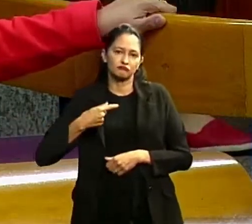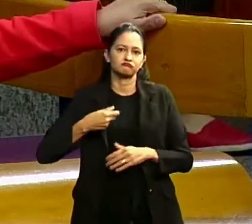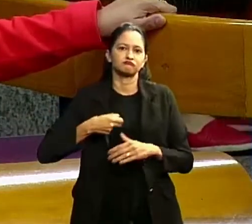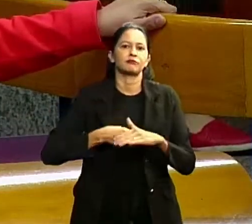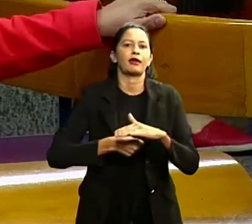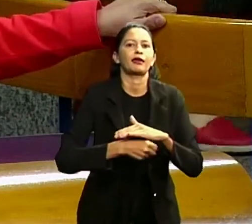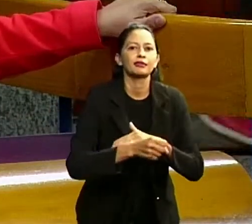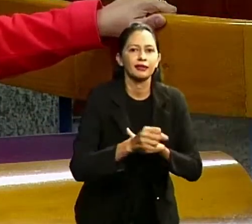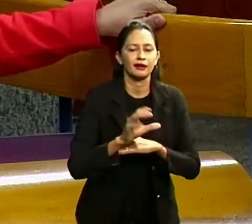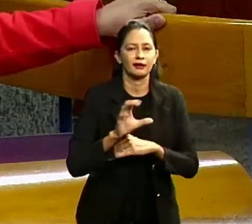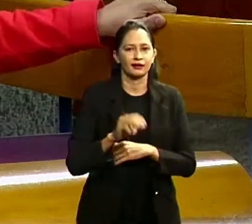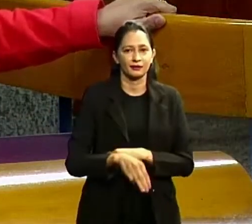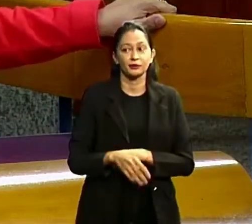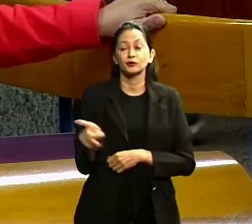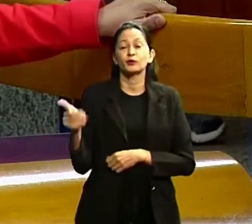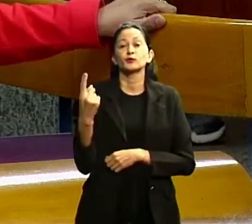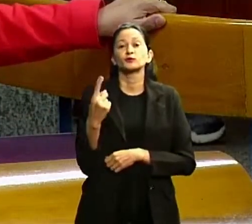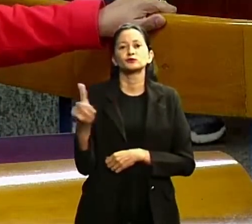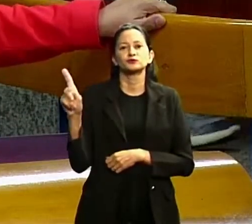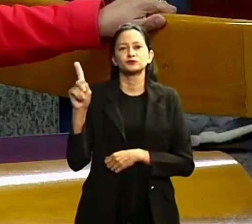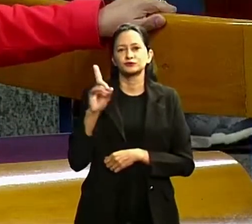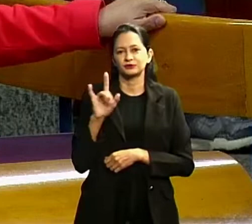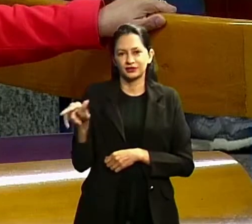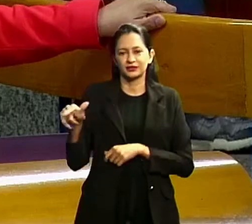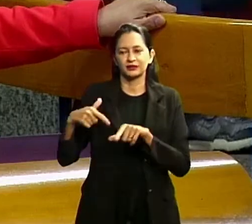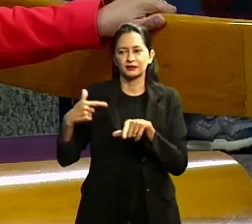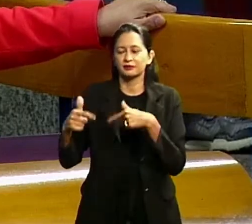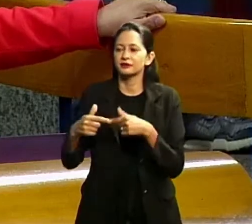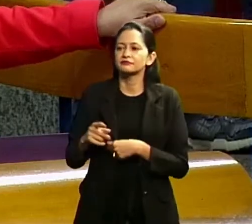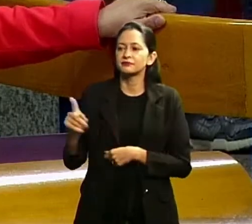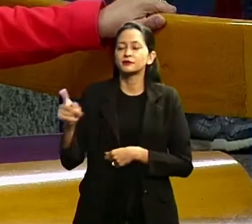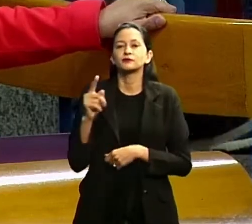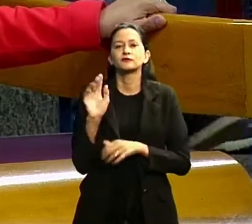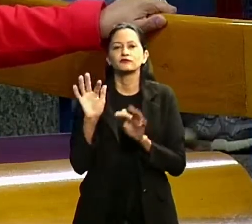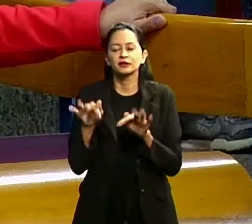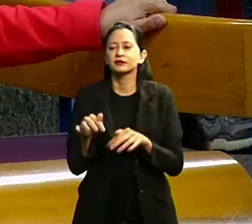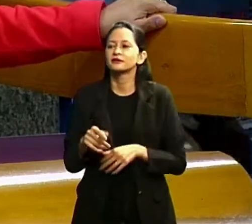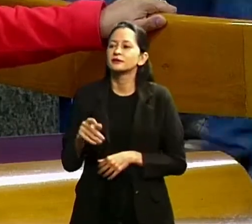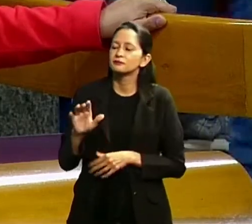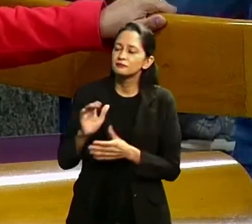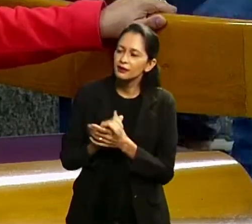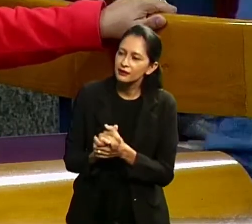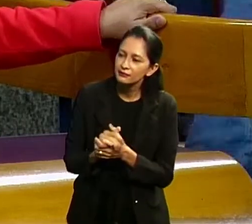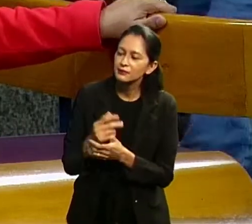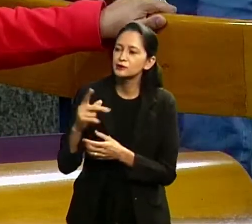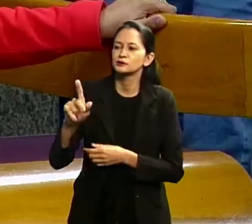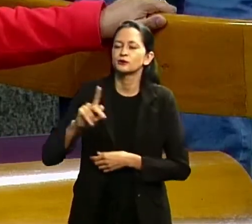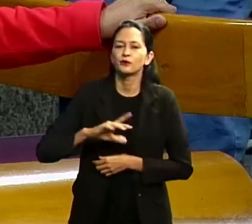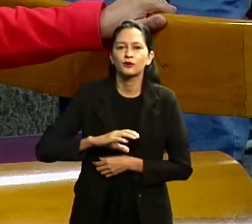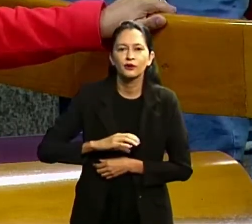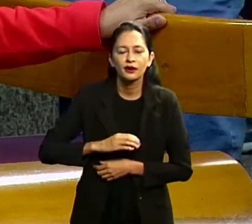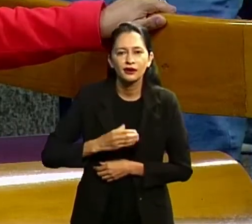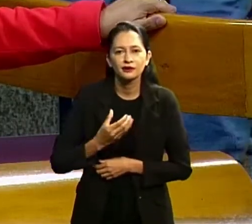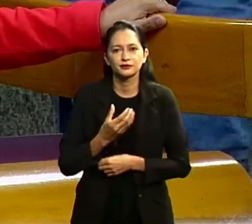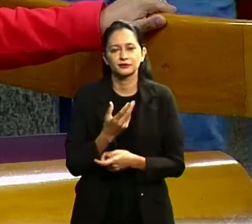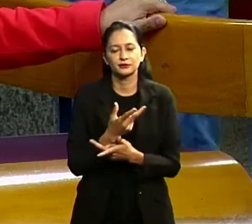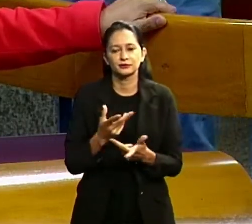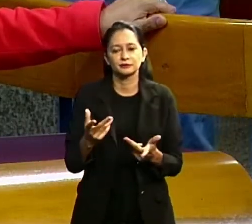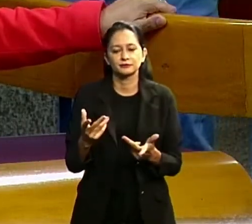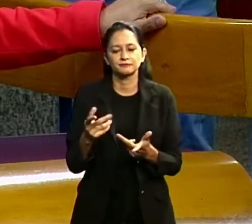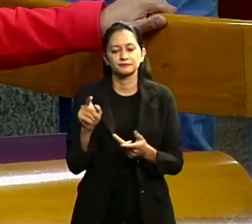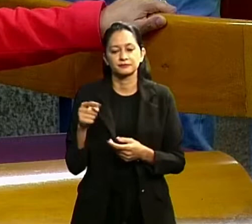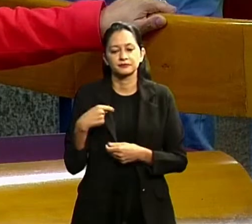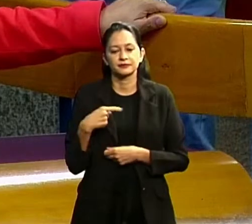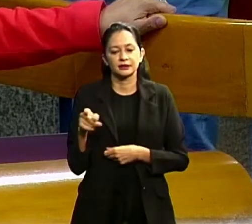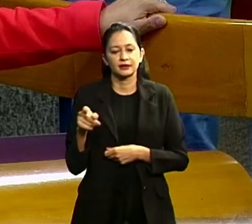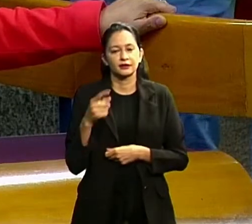último dia de trabalho dele, eu vim para parabenizar ele pela coragem. E eu vi,